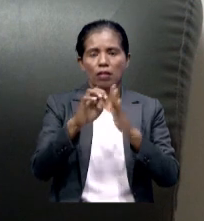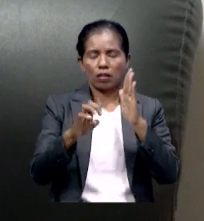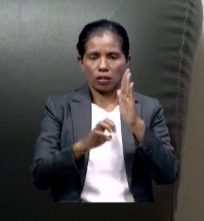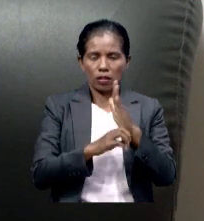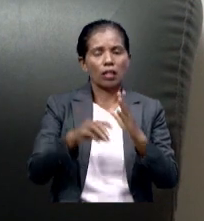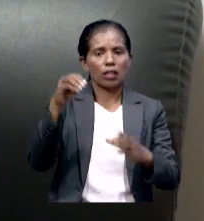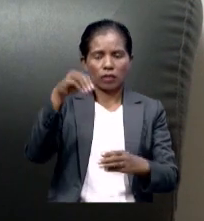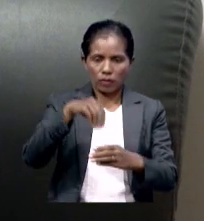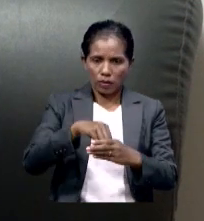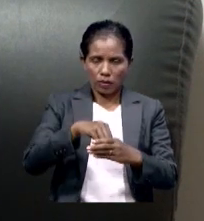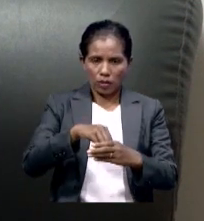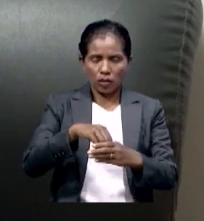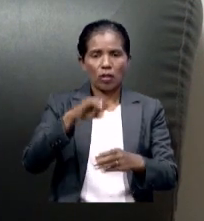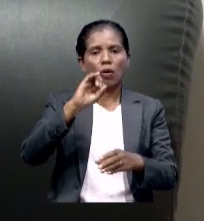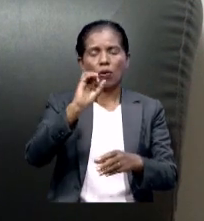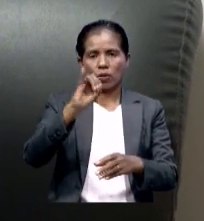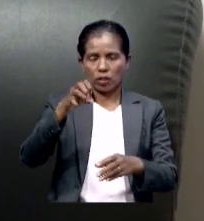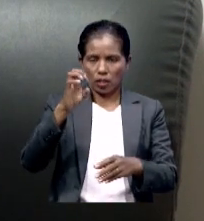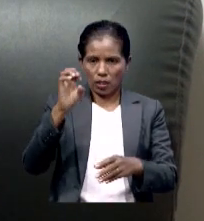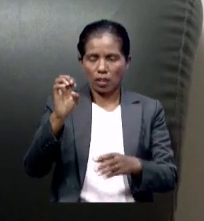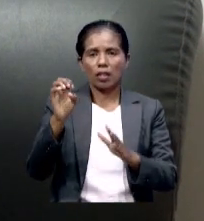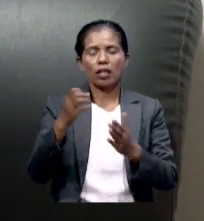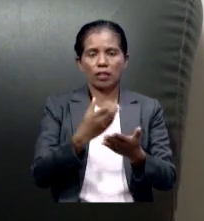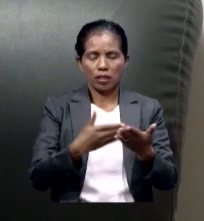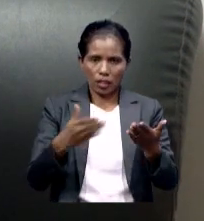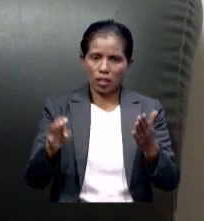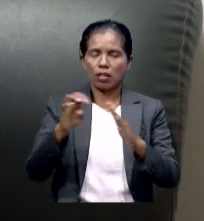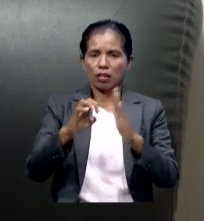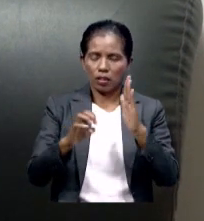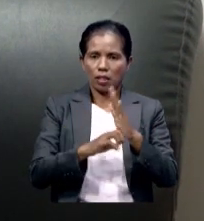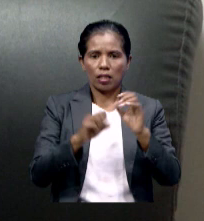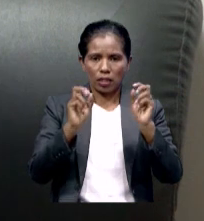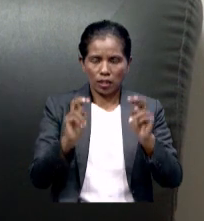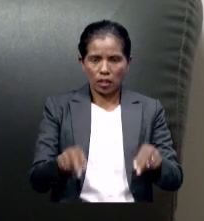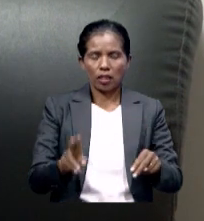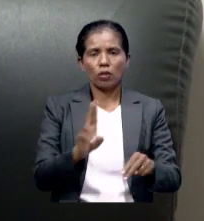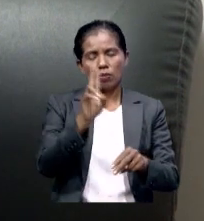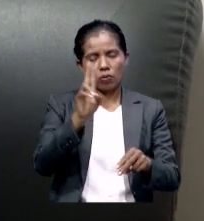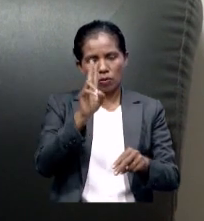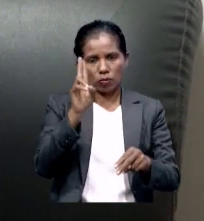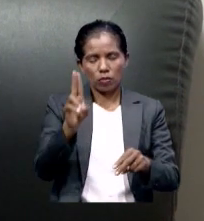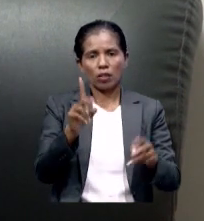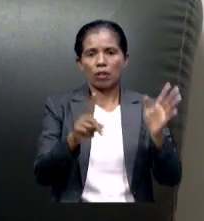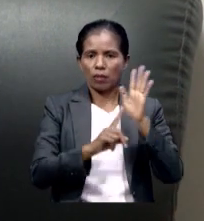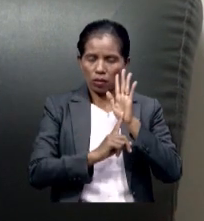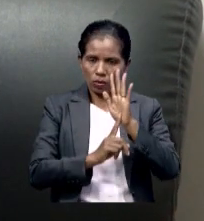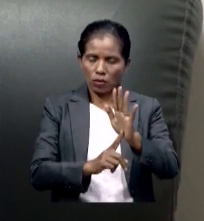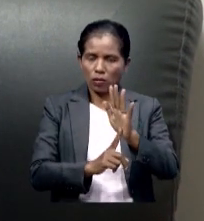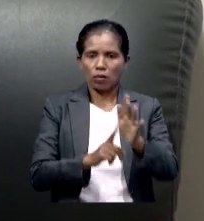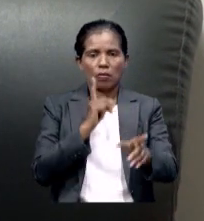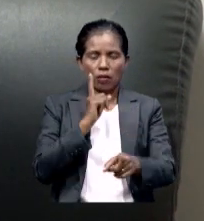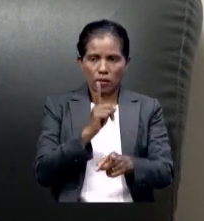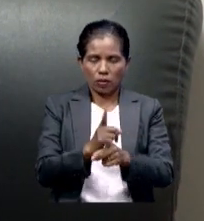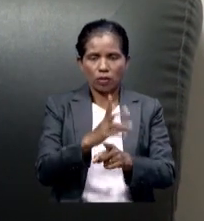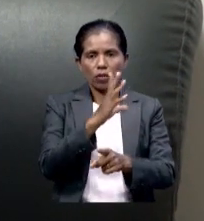envolve orçamento do Estado, recursos do Estado União, tem que executar de maneira ida transparente, contável,